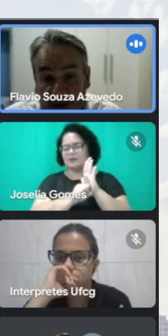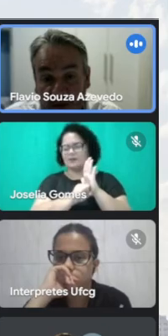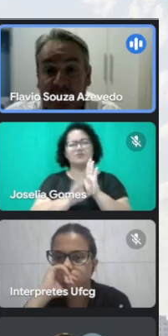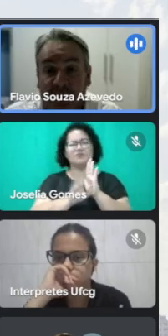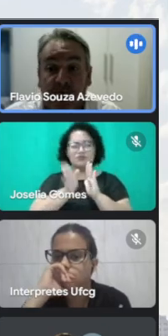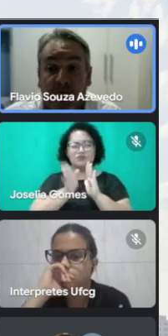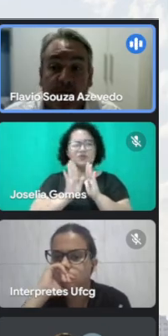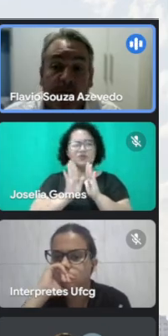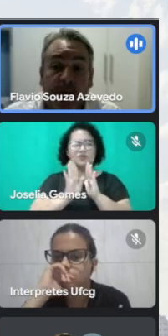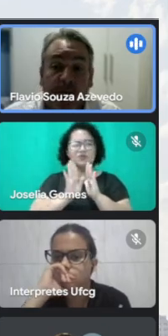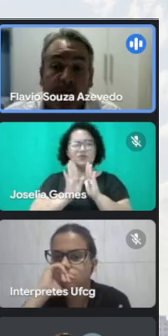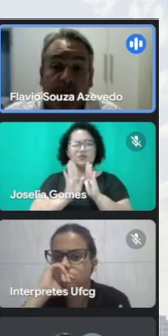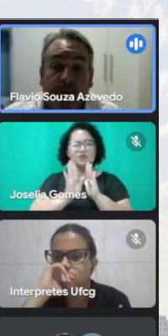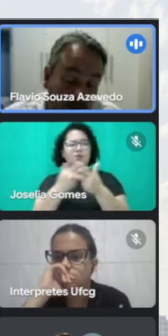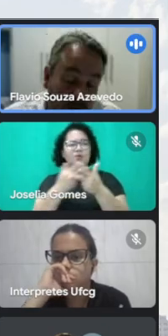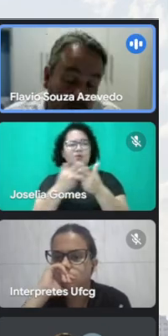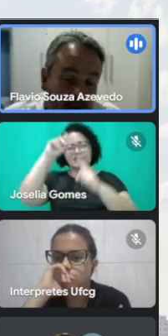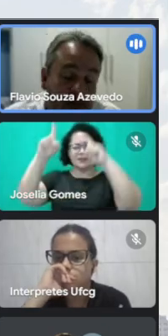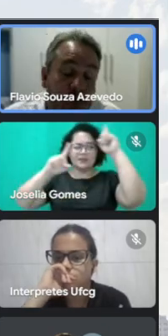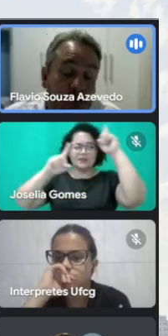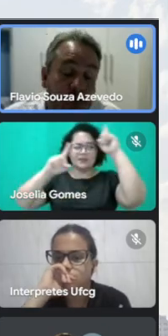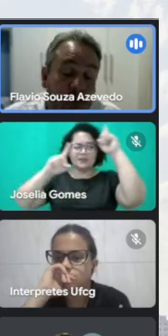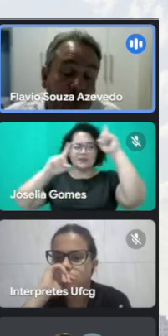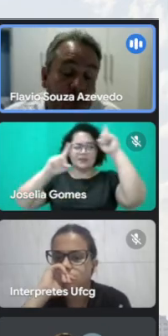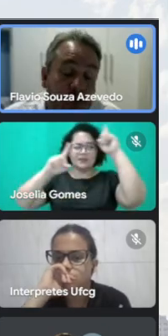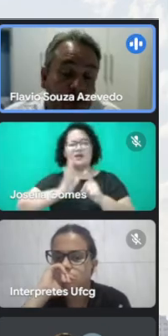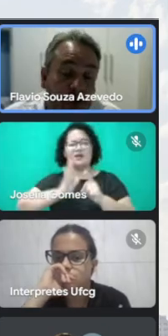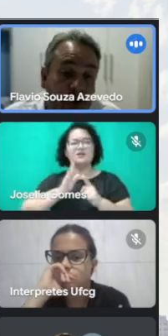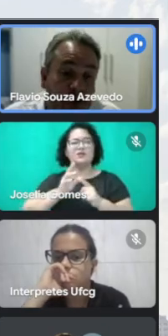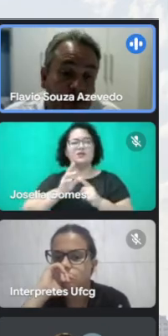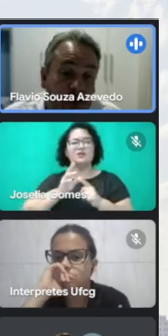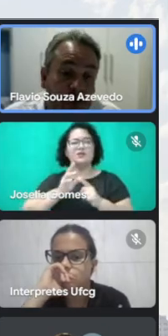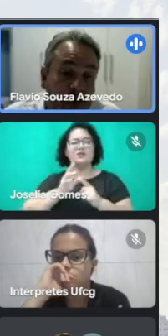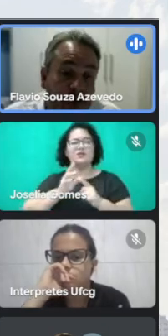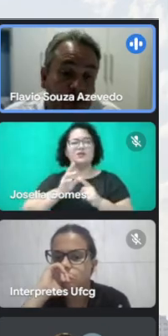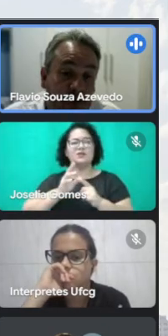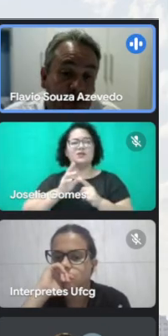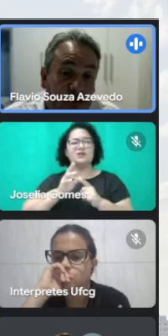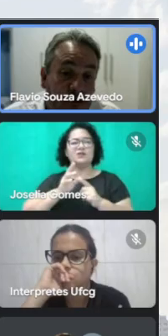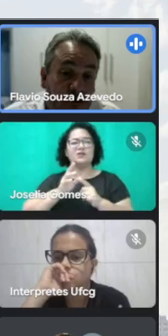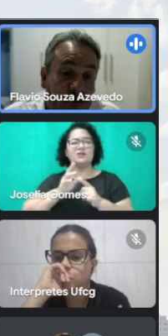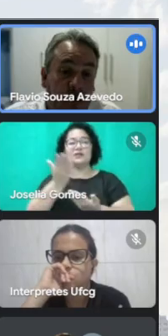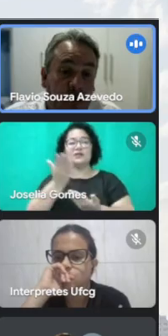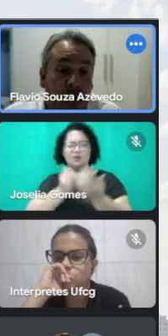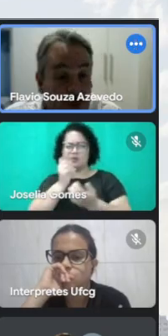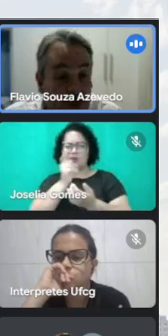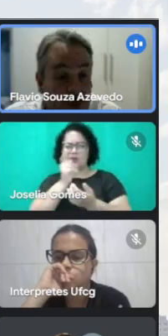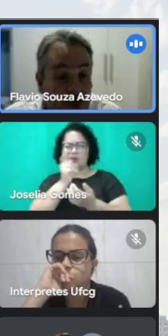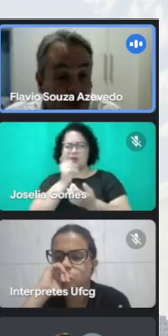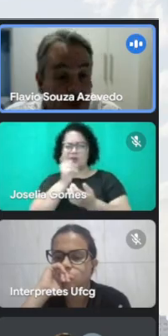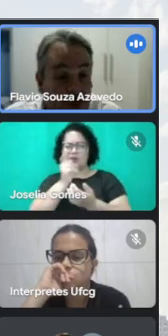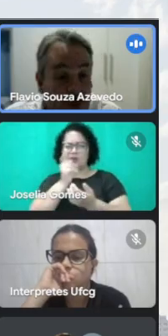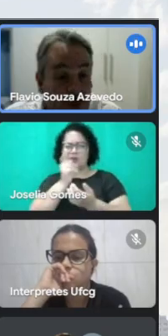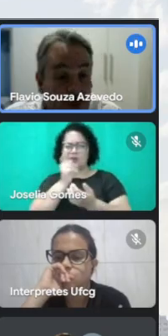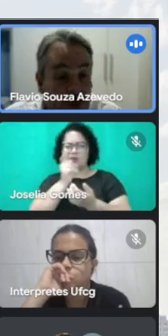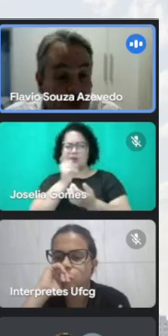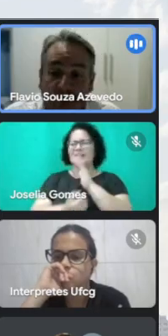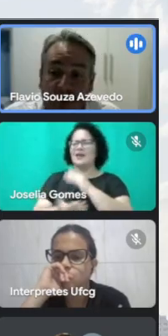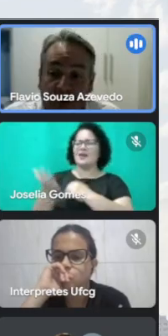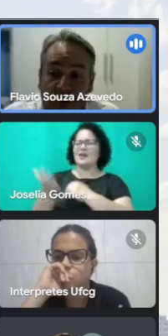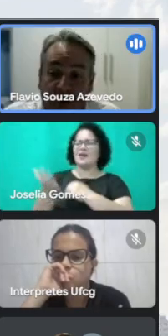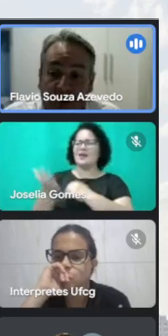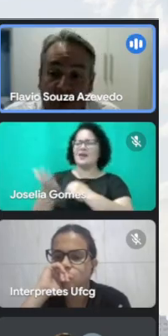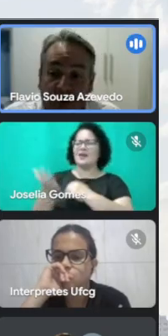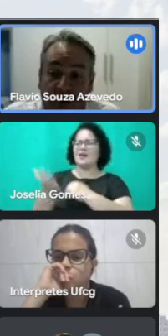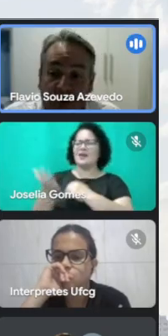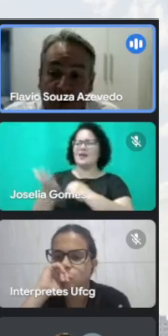São coisas que são utilizadas para tratamento, são áreas, né, são utilizadas para tratamento de águas residuais durante séculos. Em muitos casos, no entanto, o raciocínio